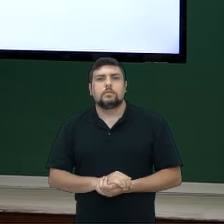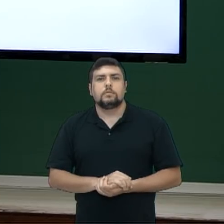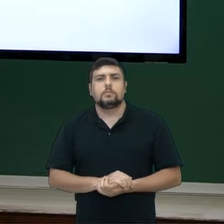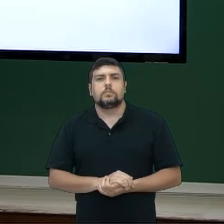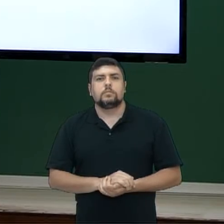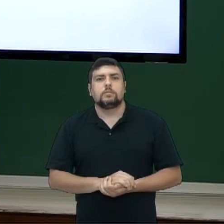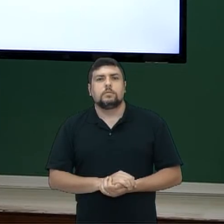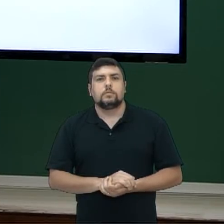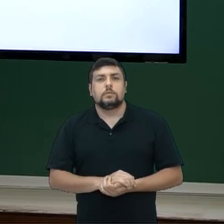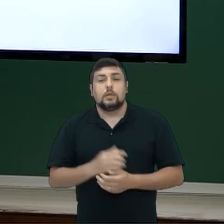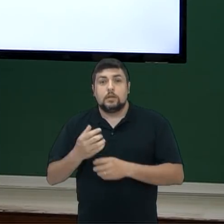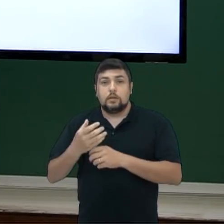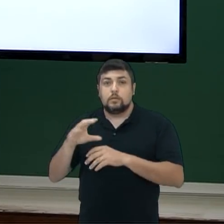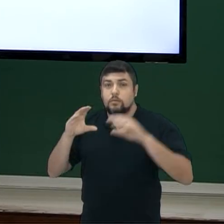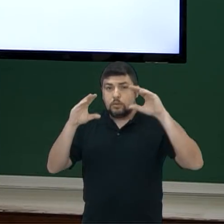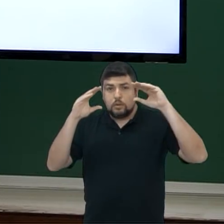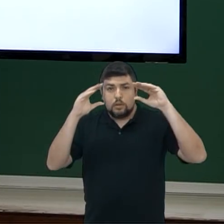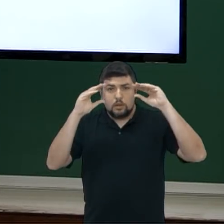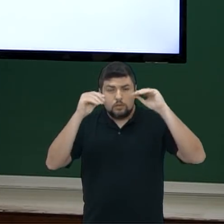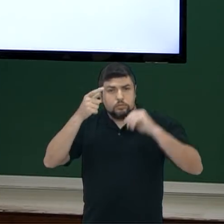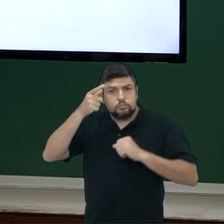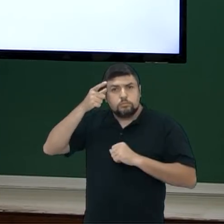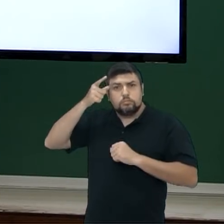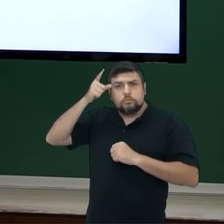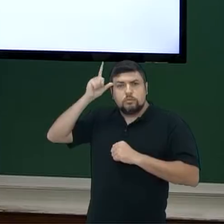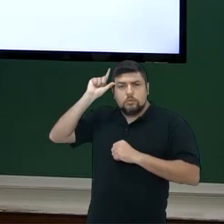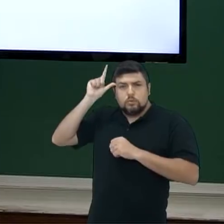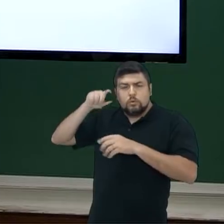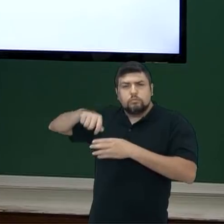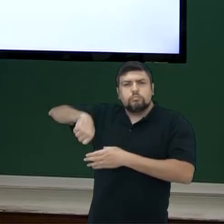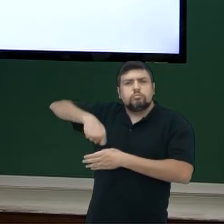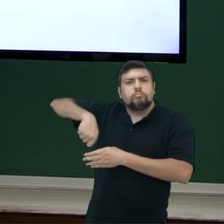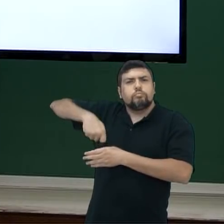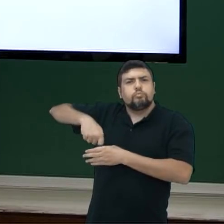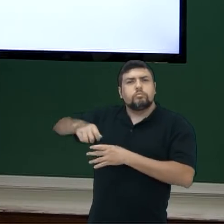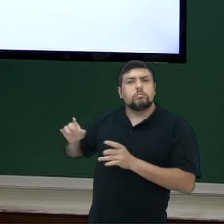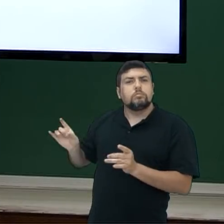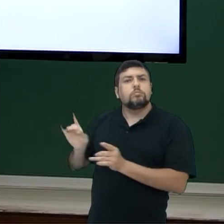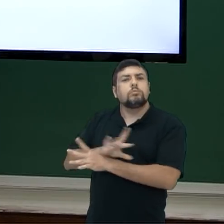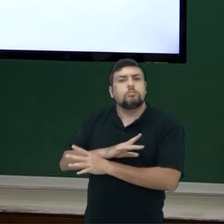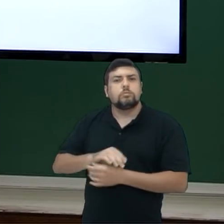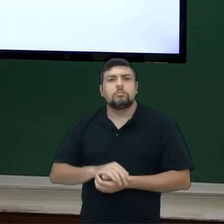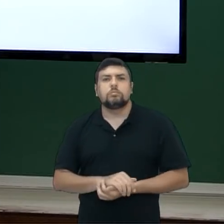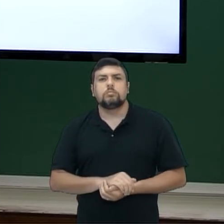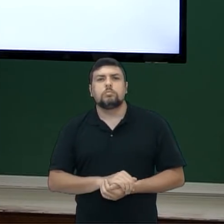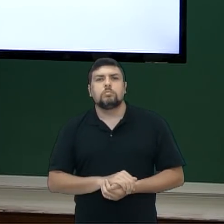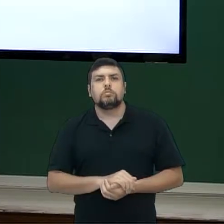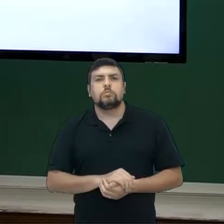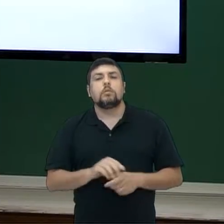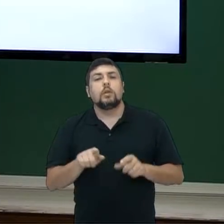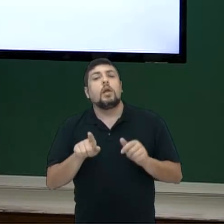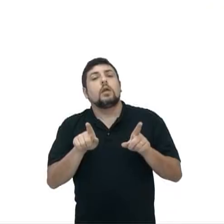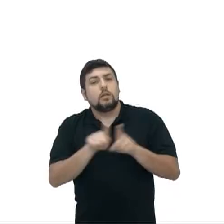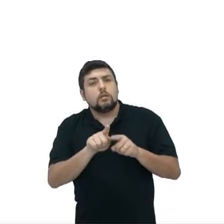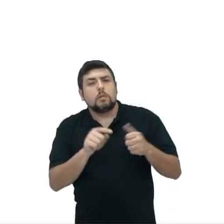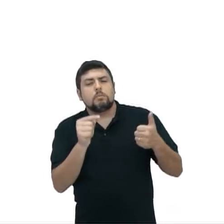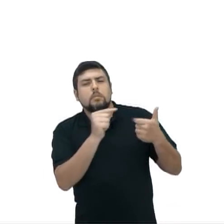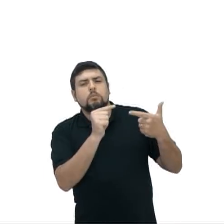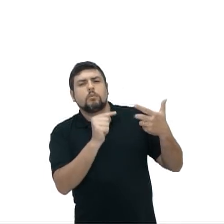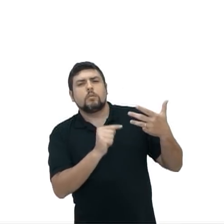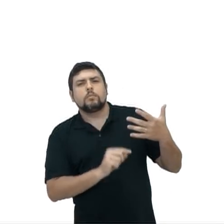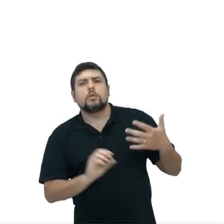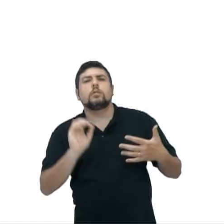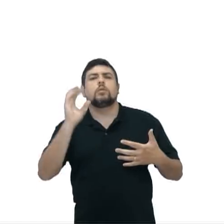preparou o jantar a noite passada, certo? E também, quando eu quero falar de várias coisas que aconteceram. He sat